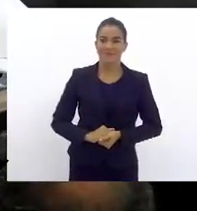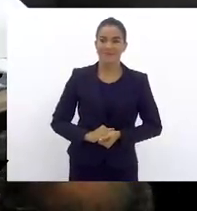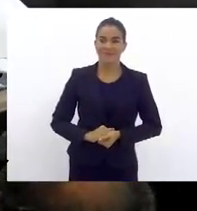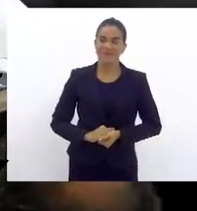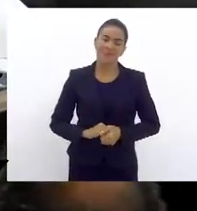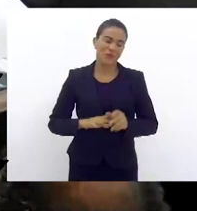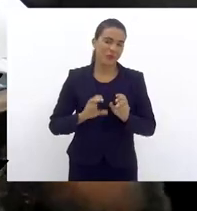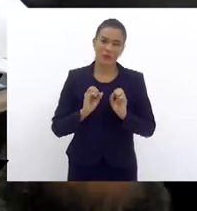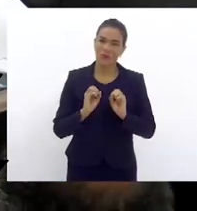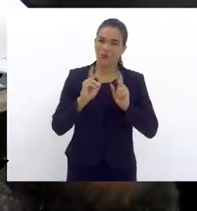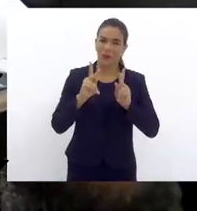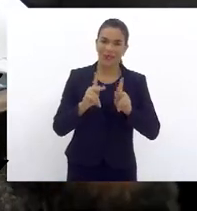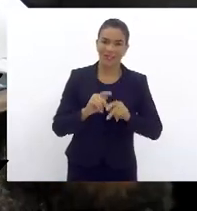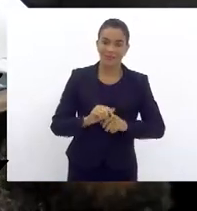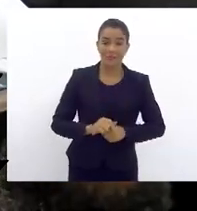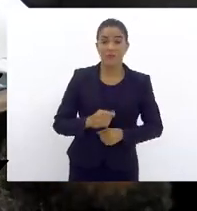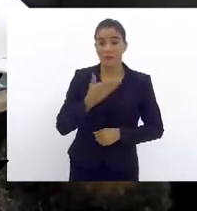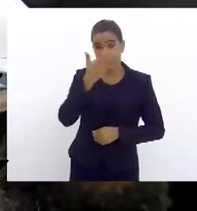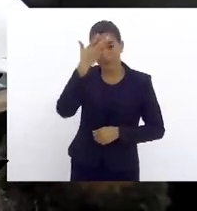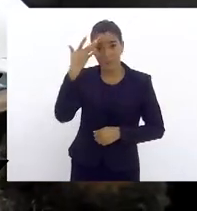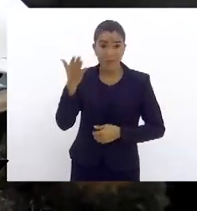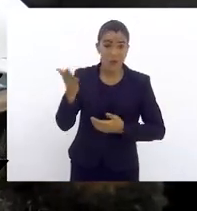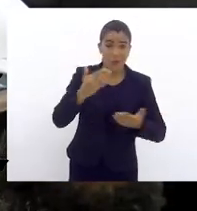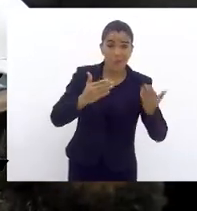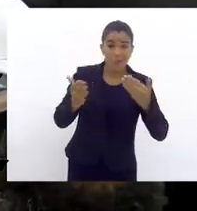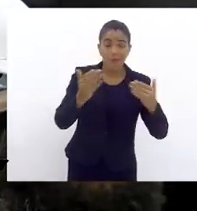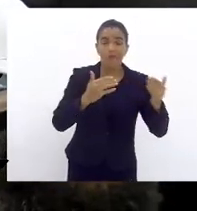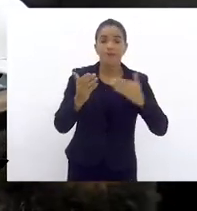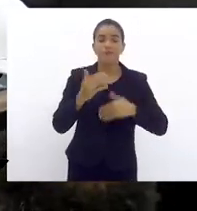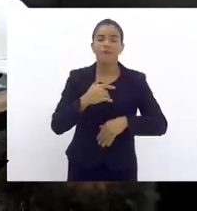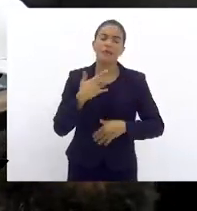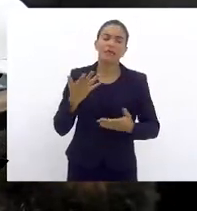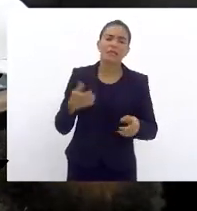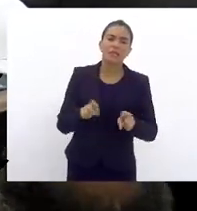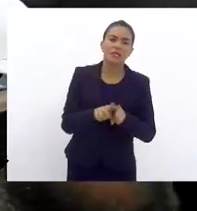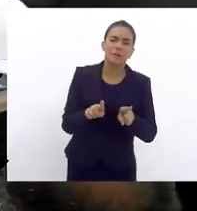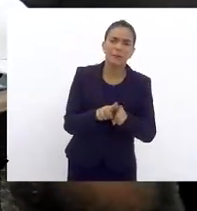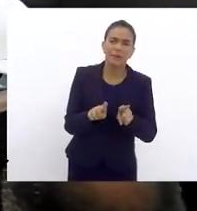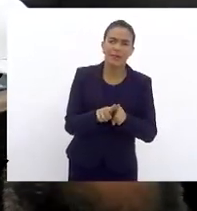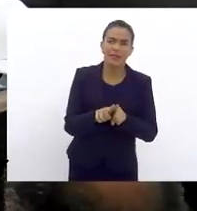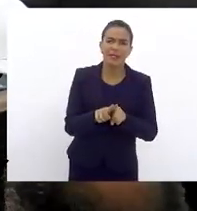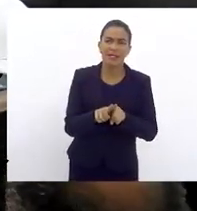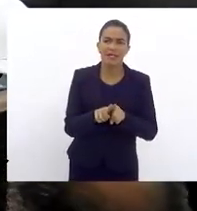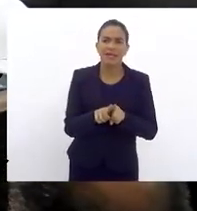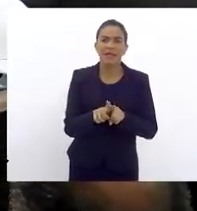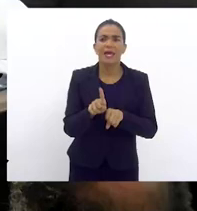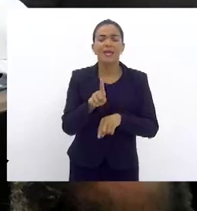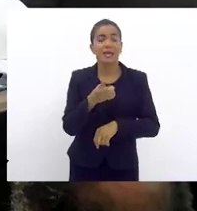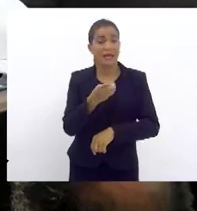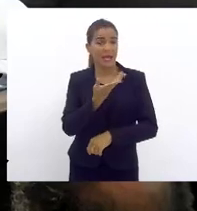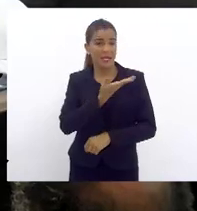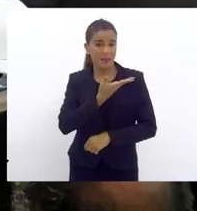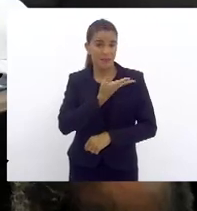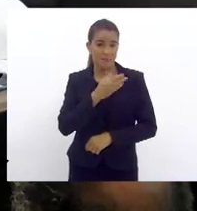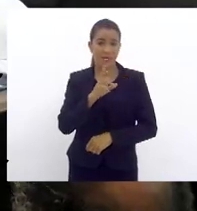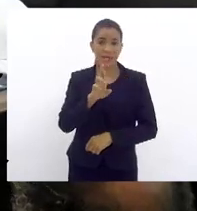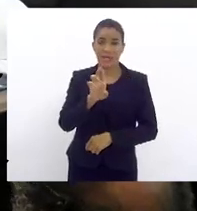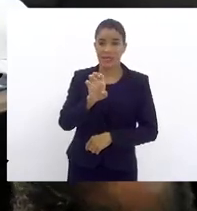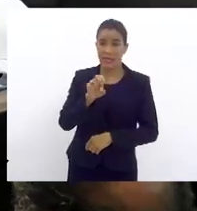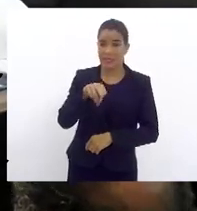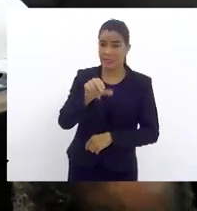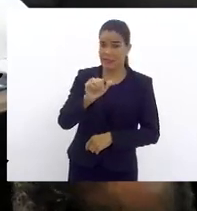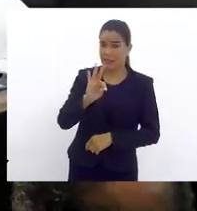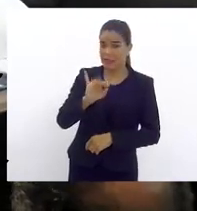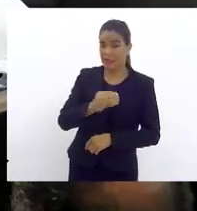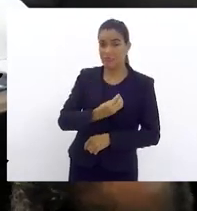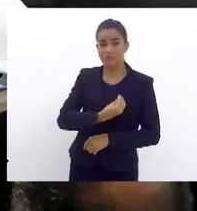faz parte vamos lá pessoal é independente da nossa e aqui a nossa amiga Renata Souza também é uma guerreira que